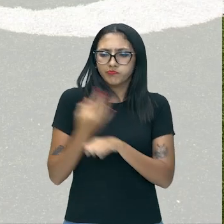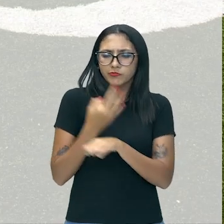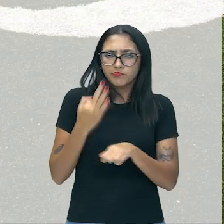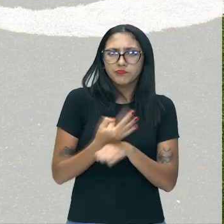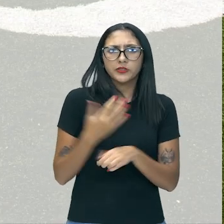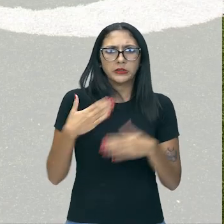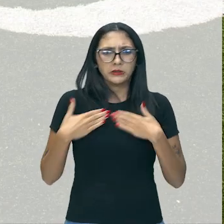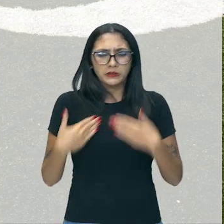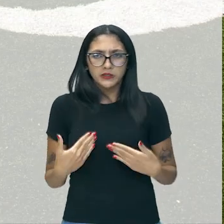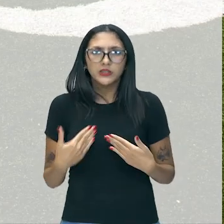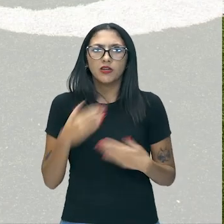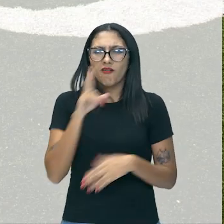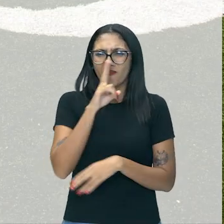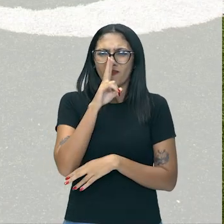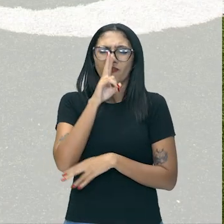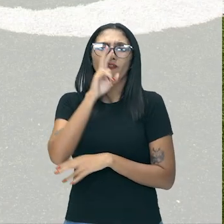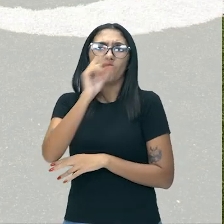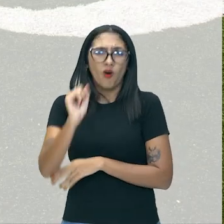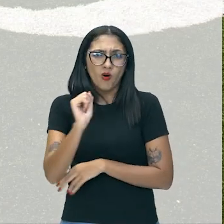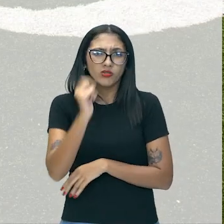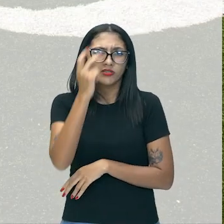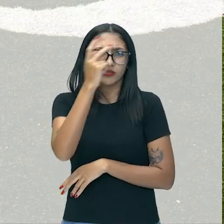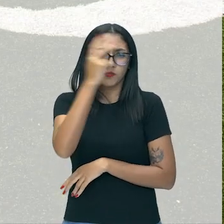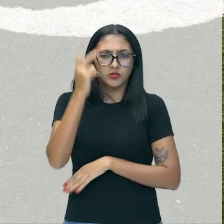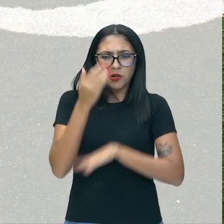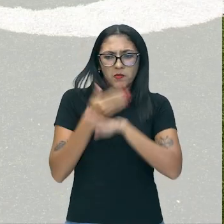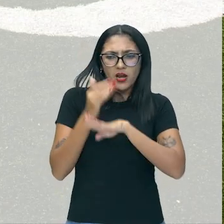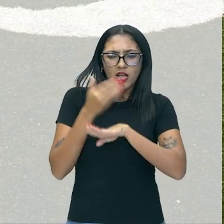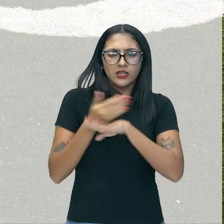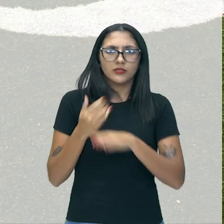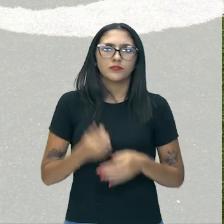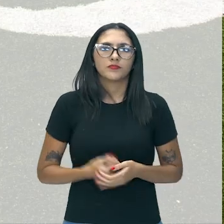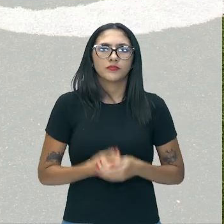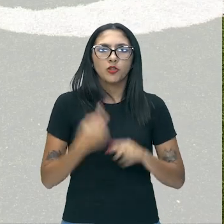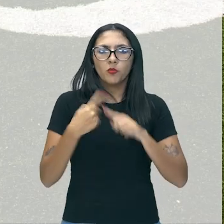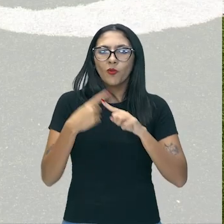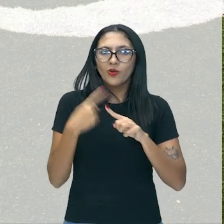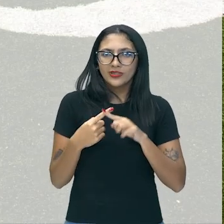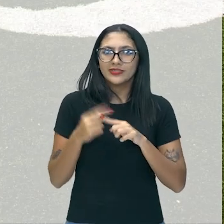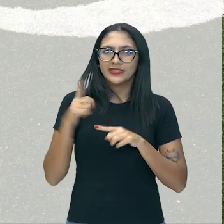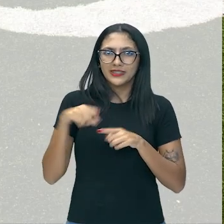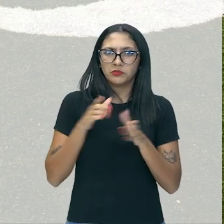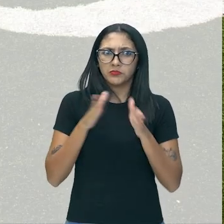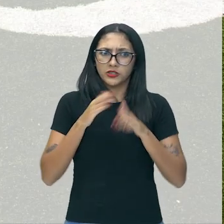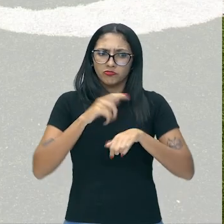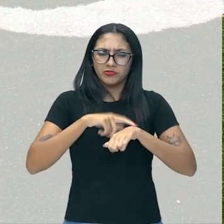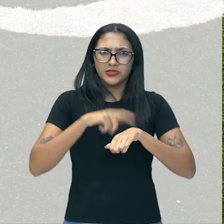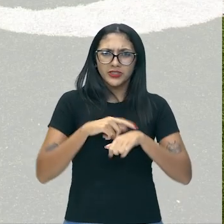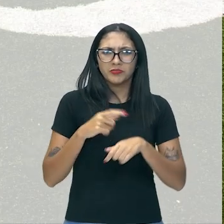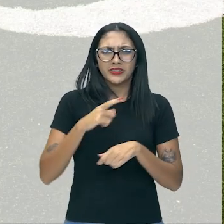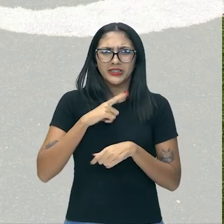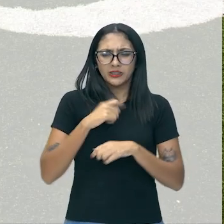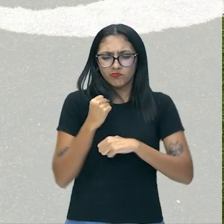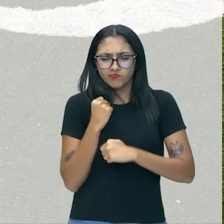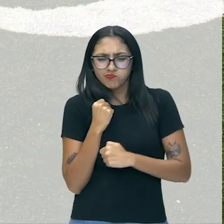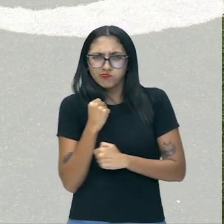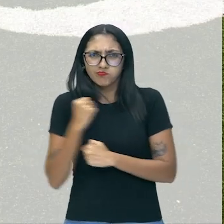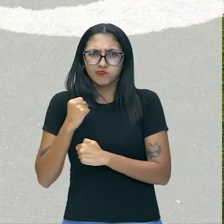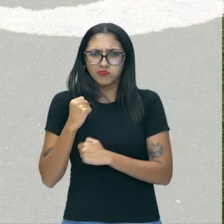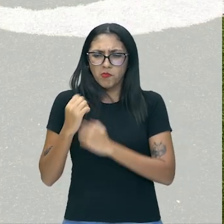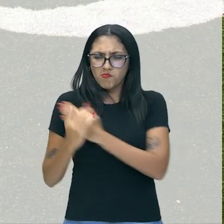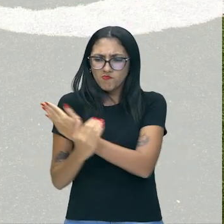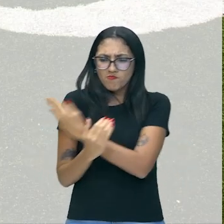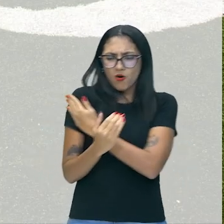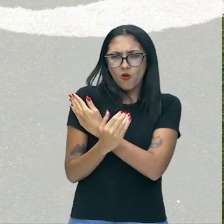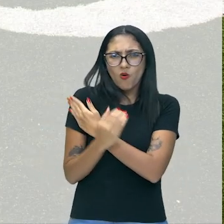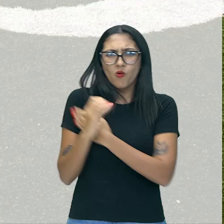tática e força dos jogadores. Por quê? Porque os jogadores, durante a partida, eles vão empurrar, bloquear,